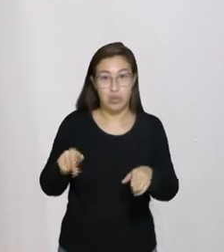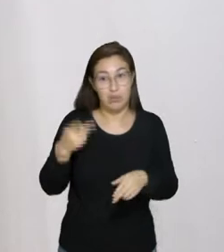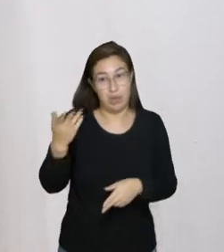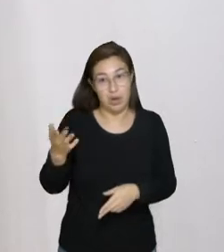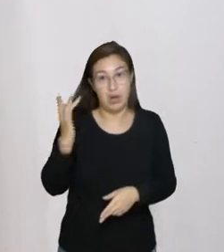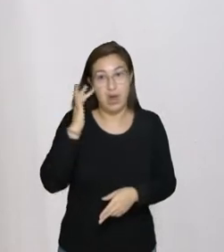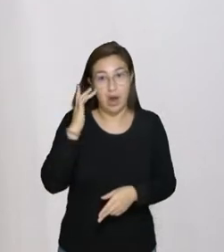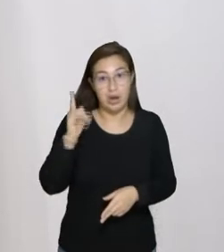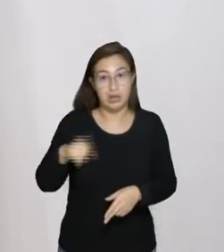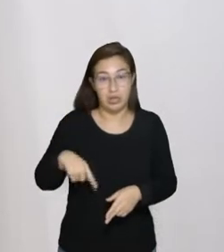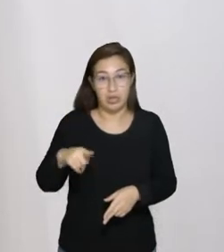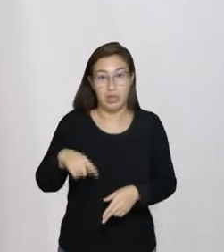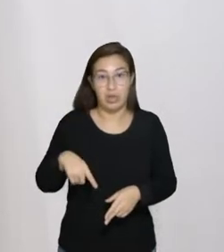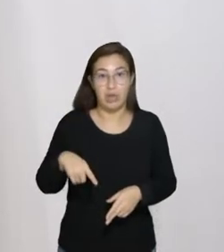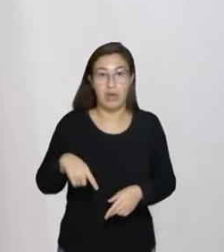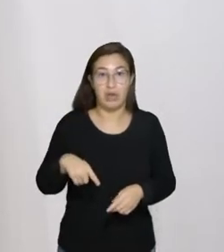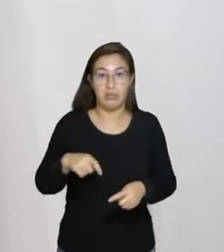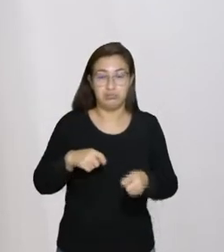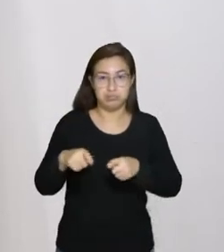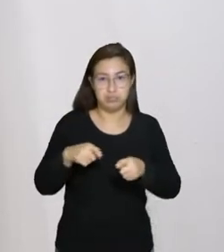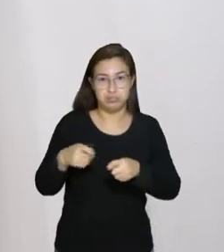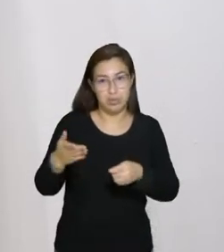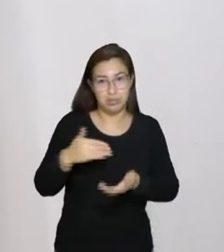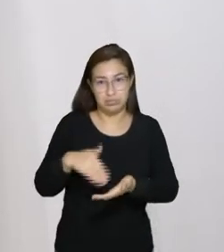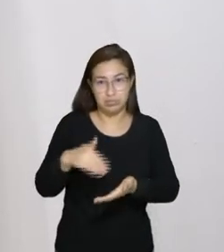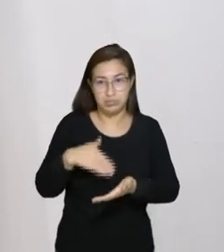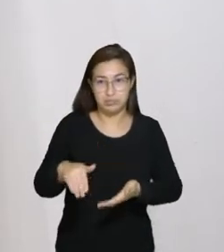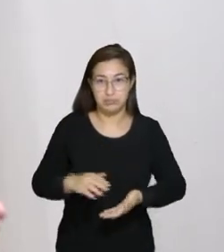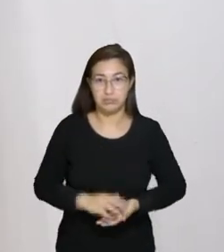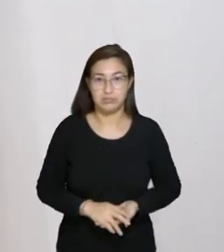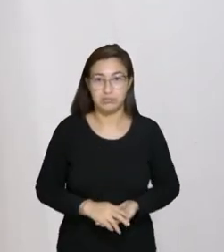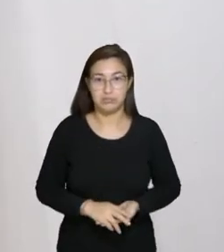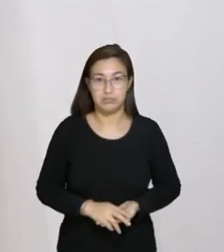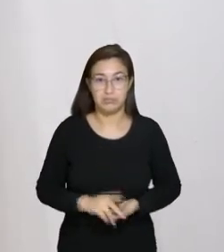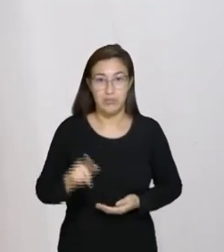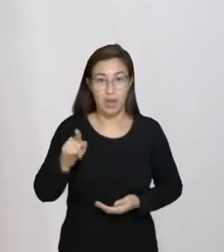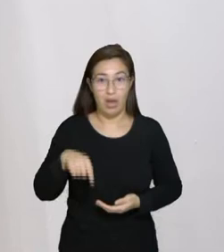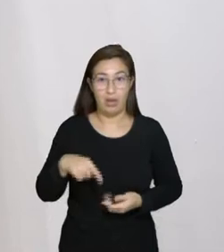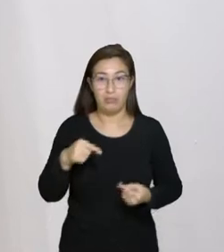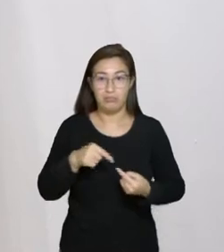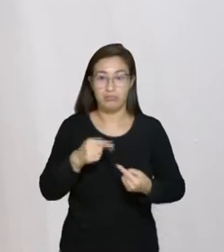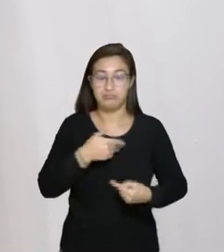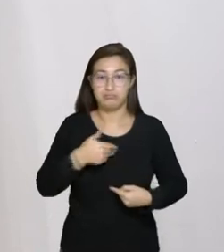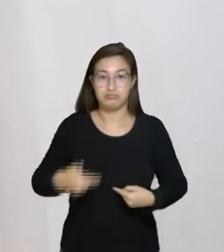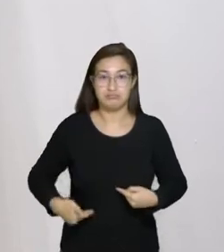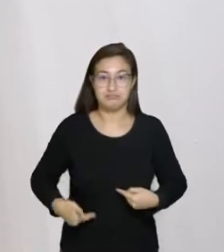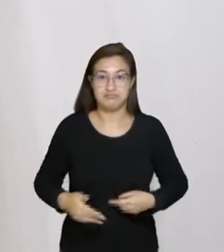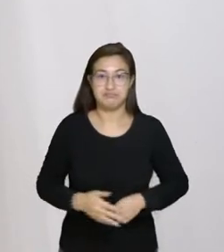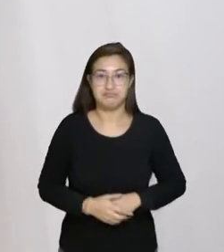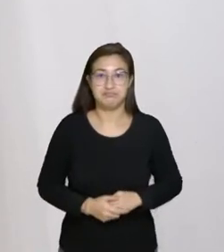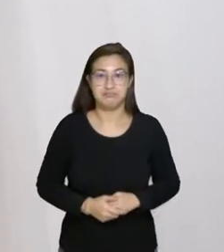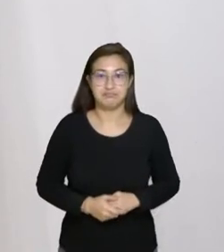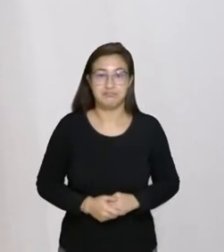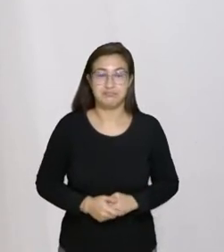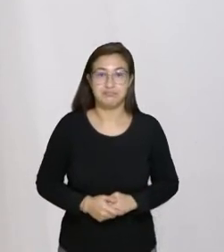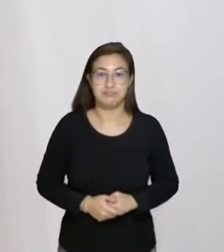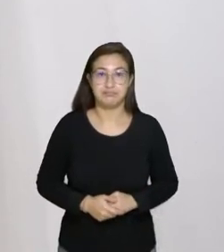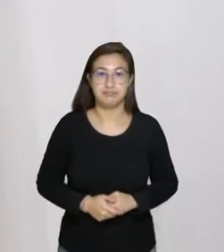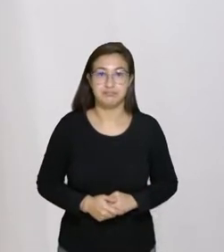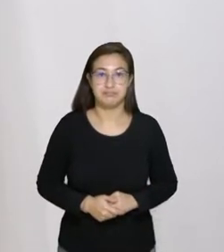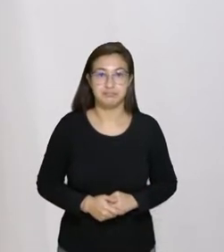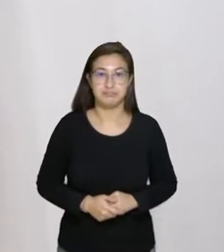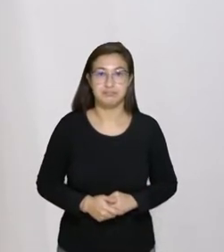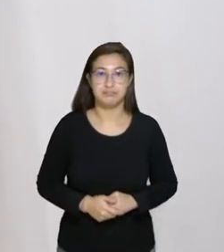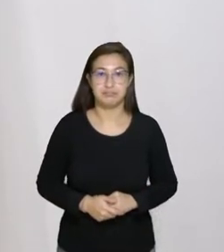houve uma economia. Esse é o secretário. Esse é o governo. Um governo que